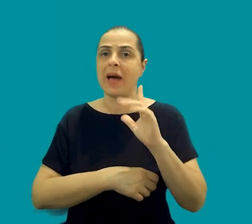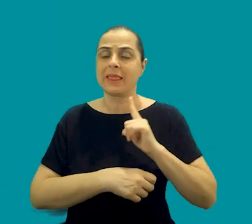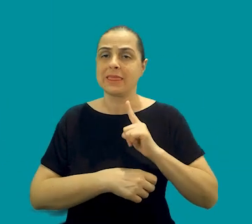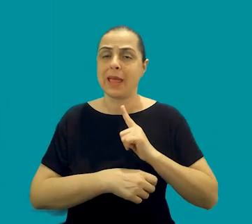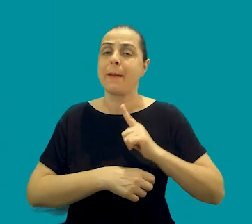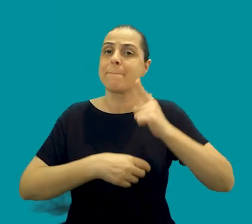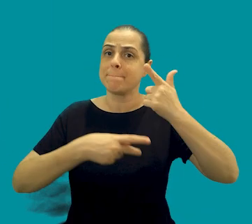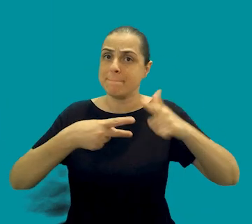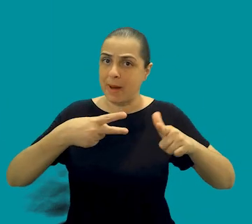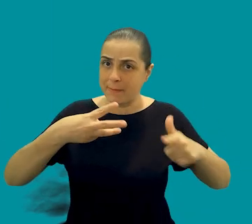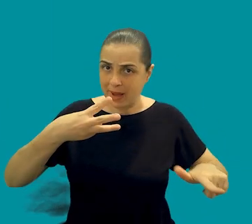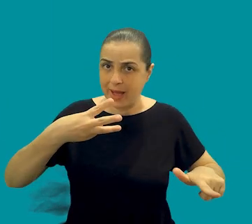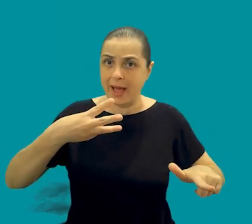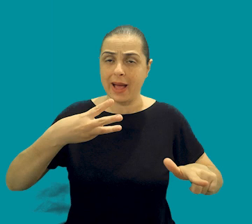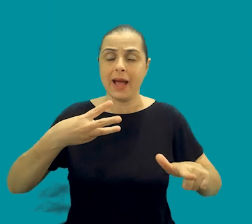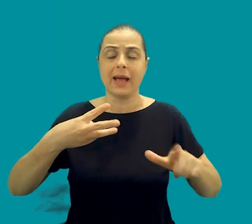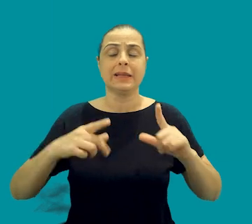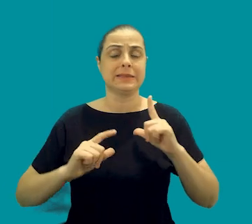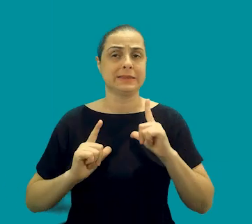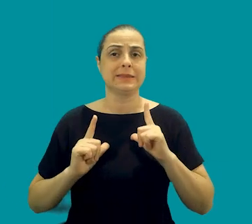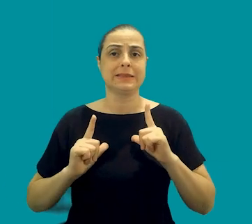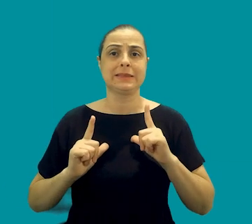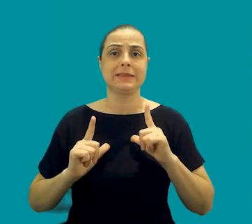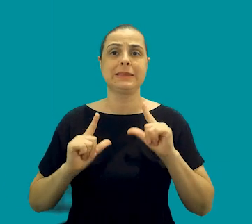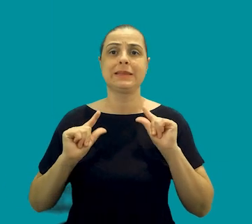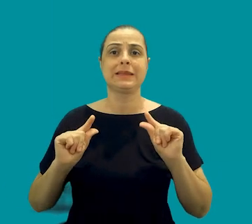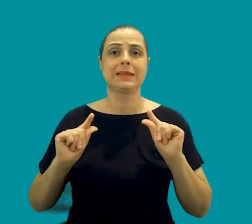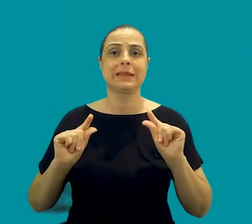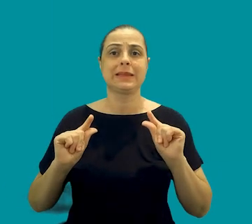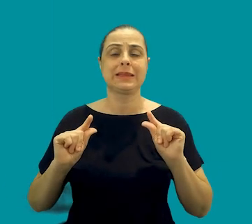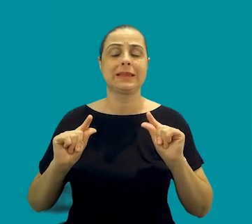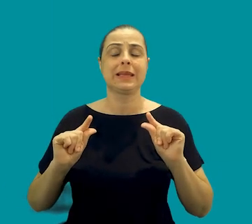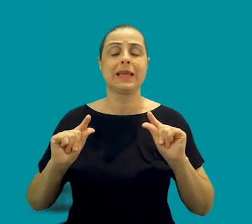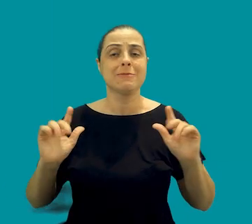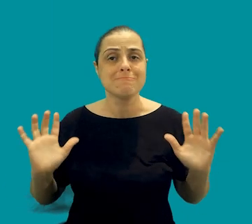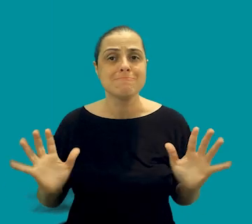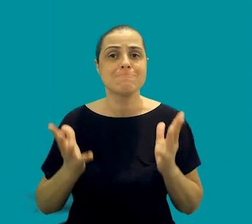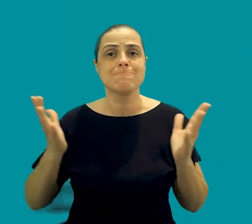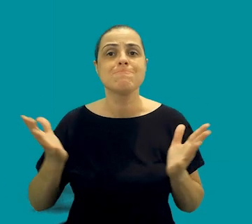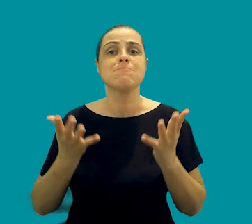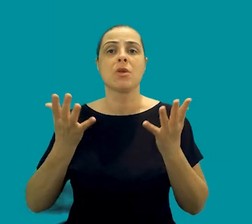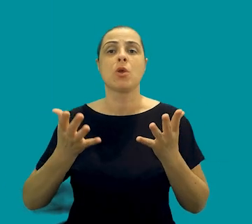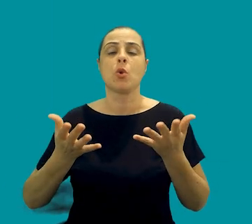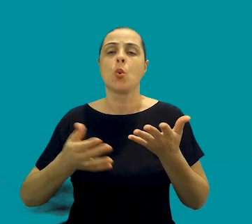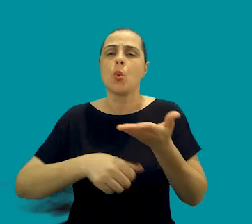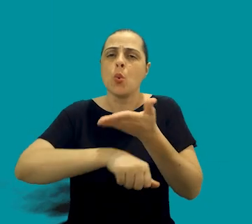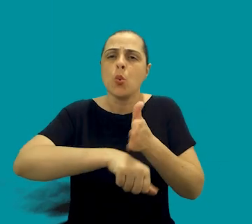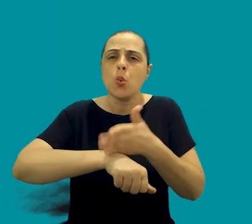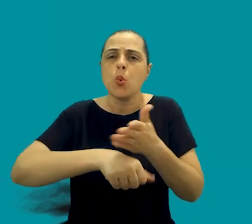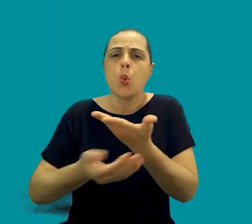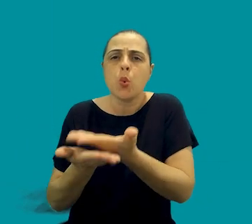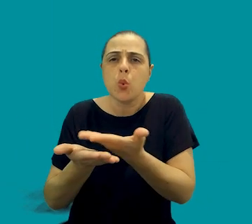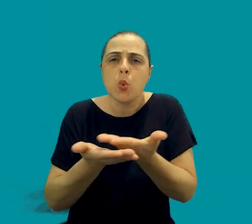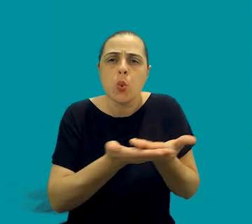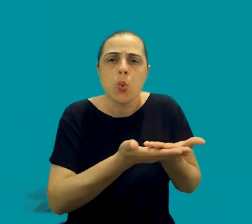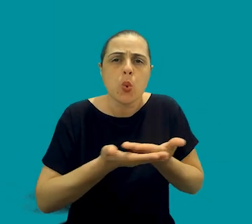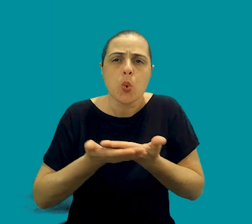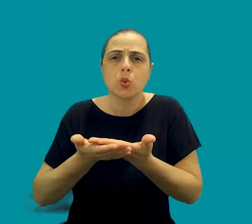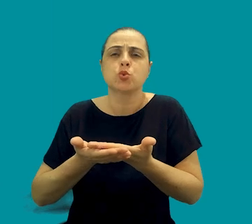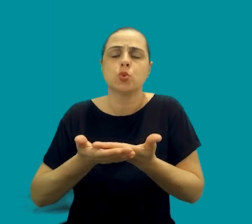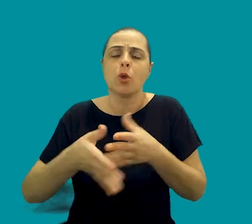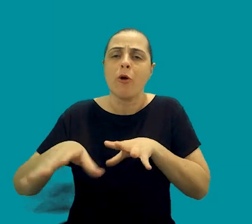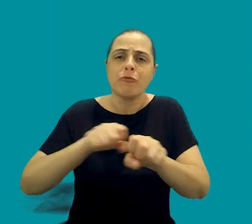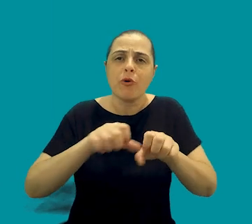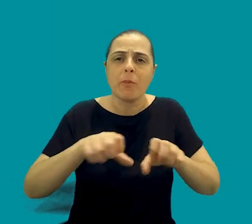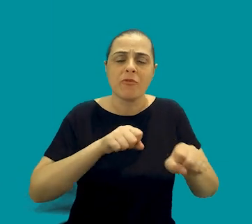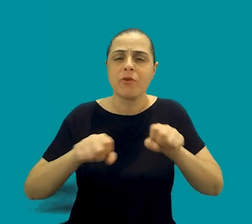a importância e o impacto de iniciativas que promovem a formação de jovens e facilitam para o mercado de trabalho.